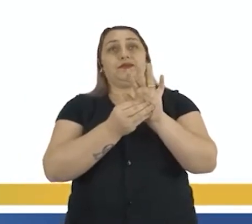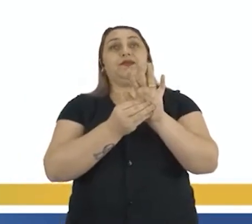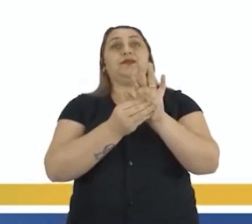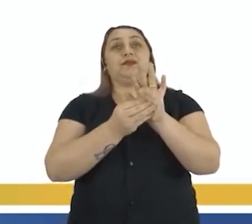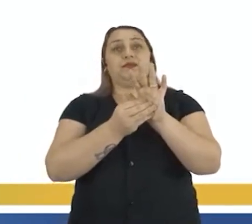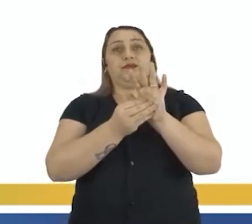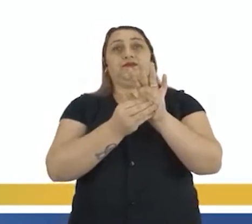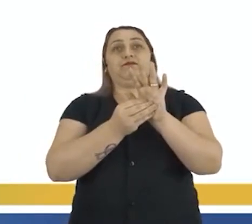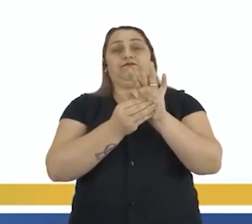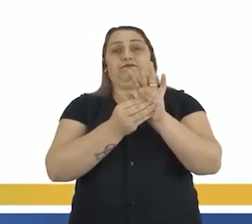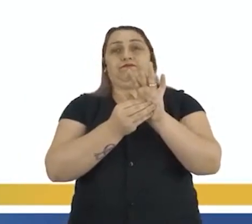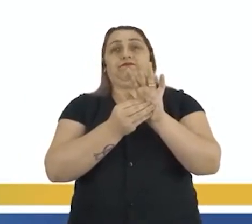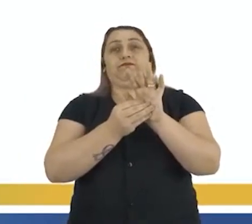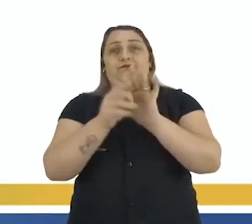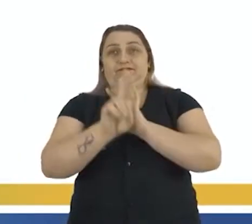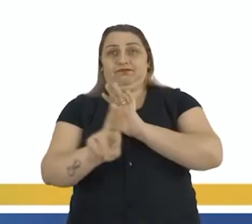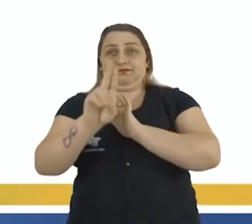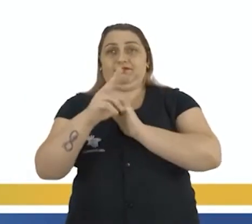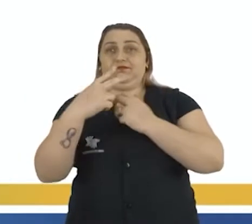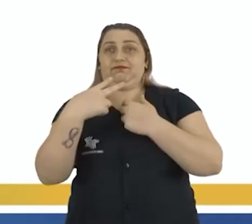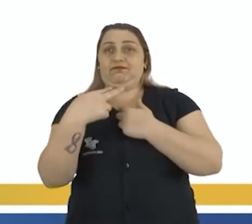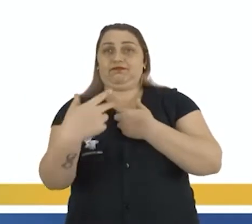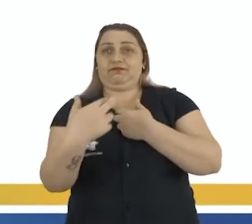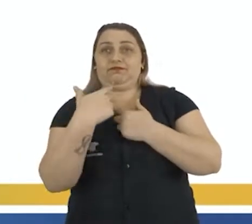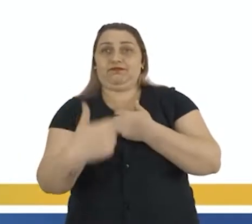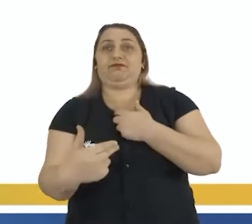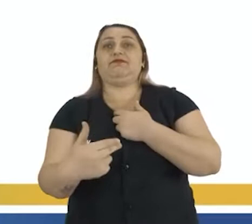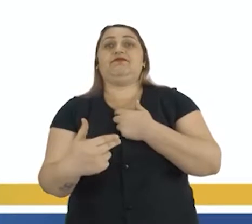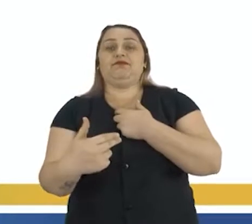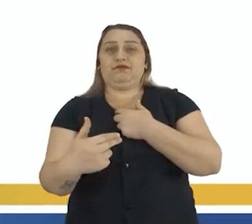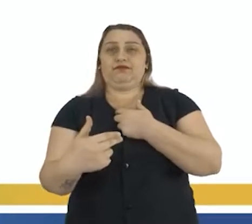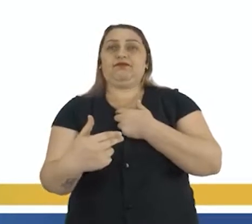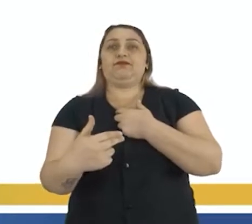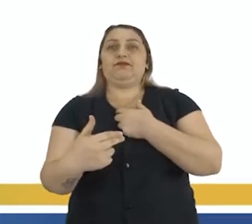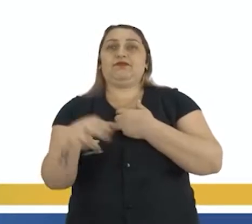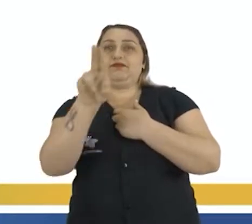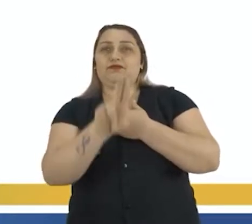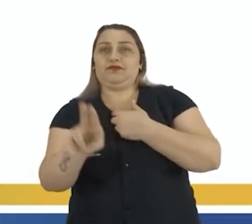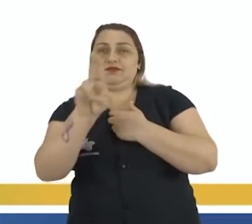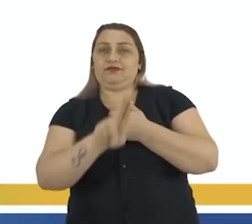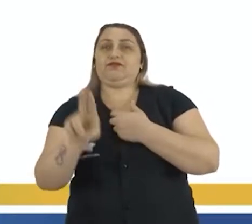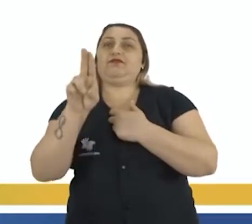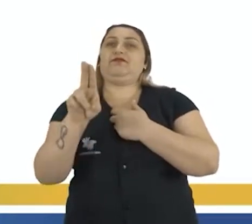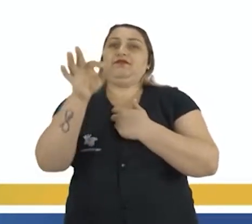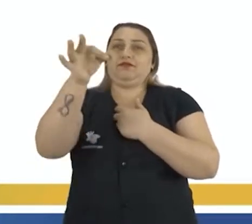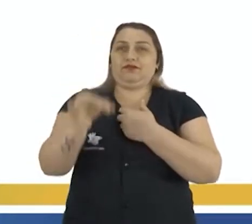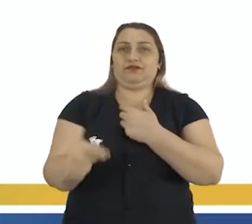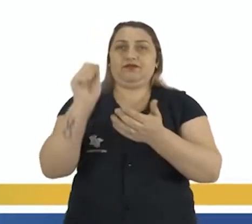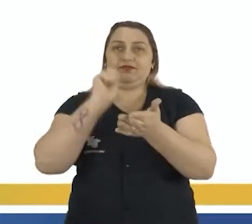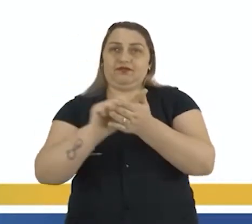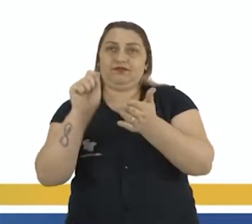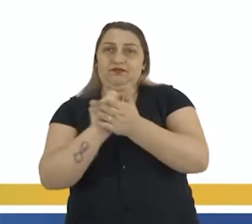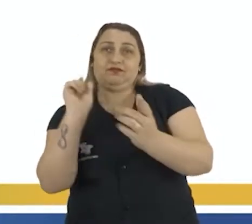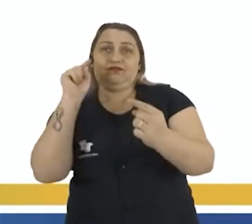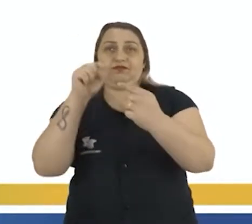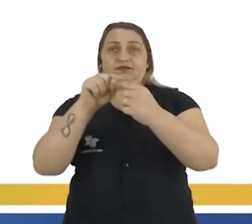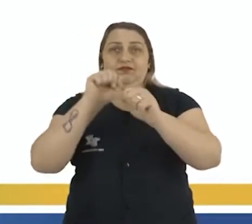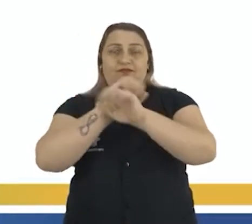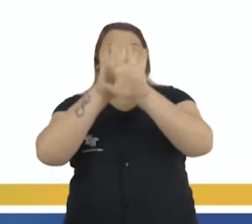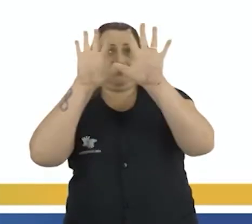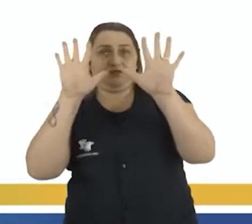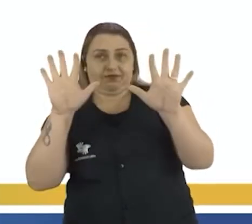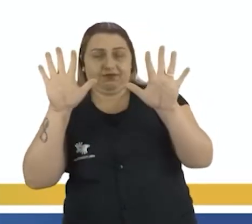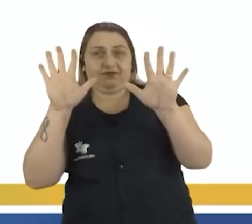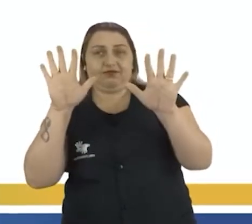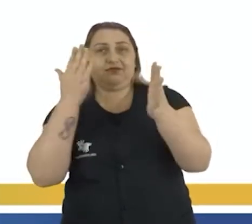prioridades é se apropriar da língua padrão. Então a gente deve utilizá-la adequadamente, escrever de maneira clara e objetiva,